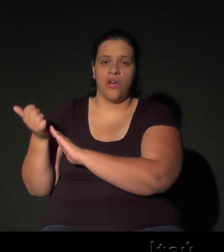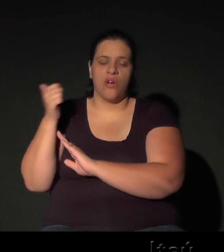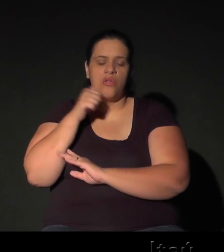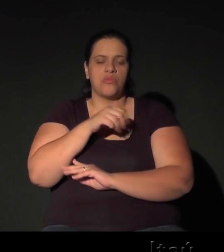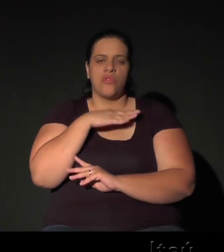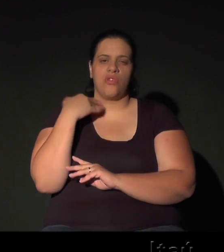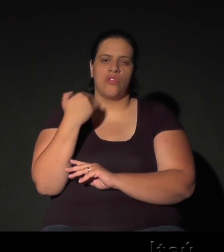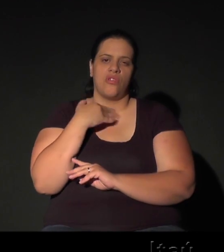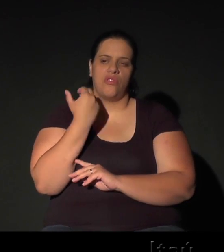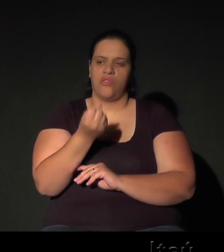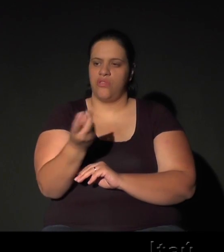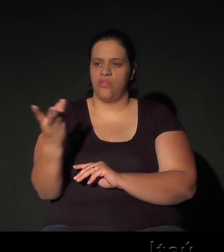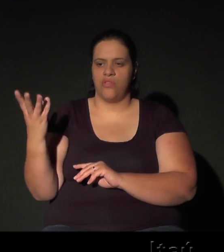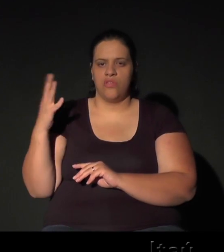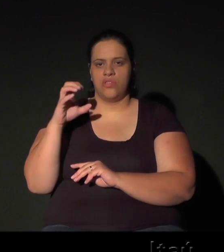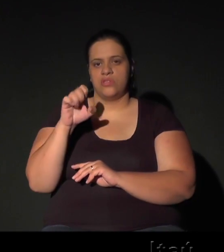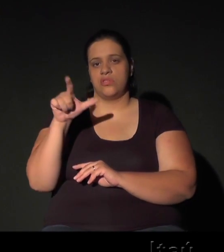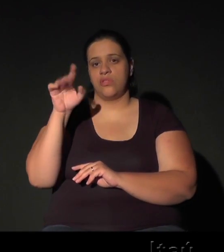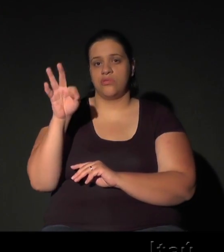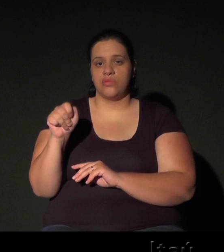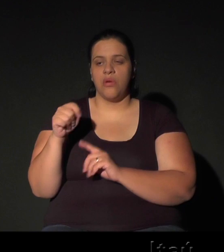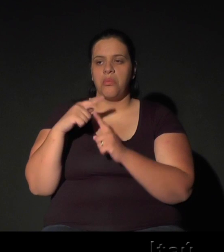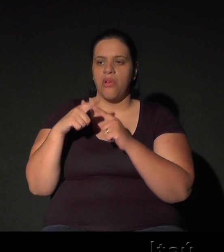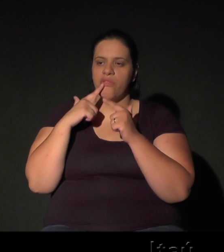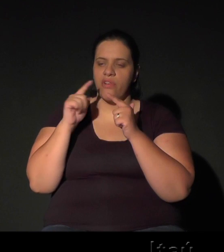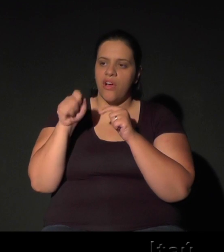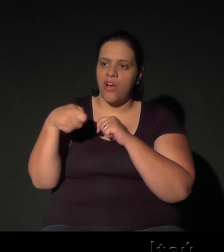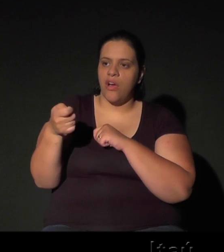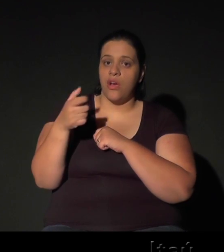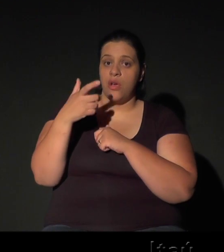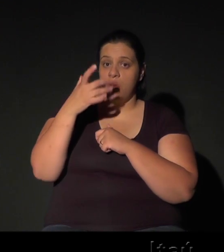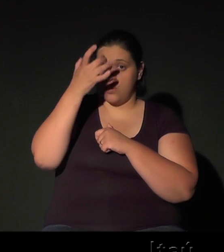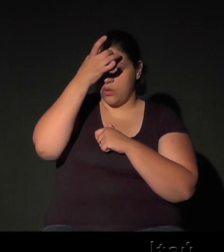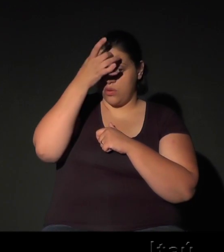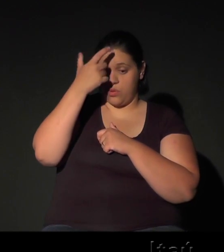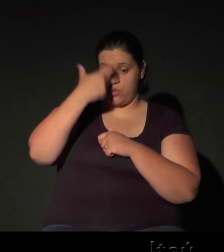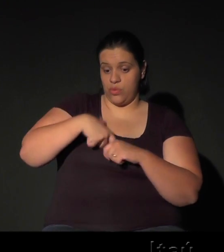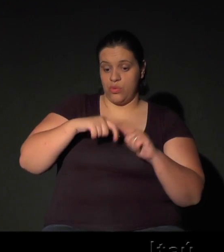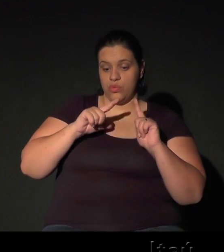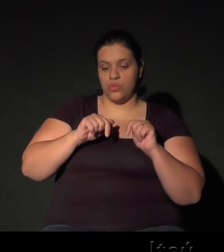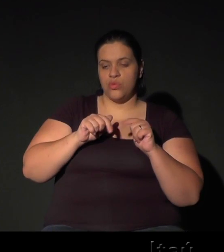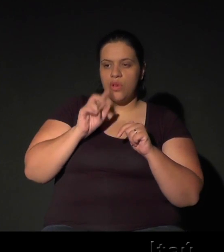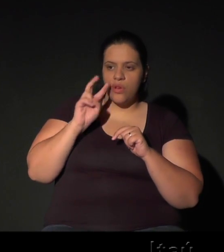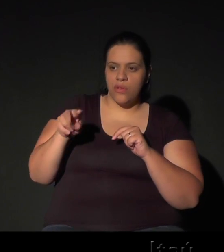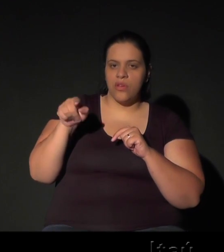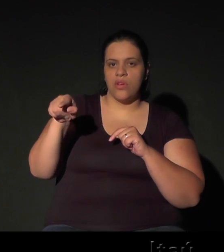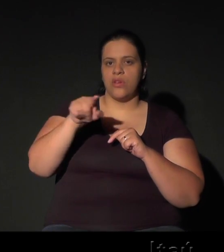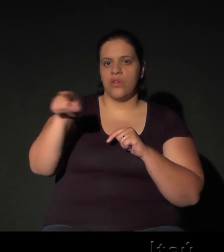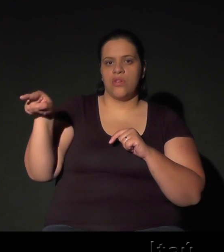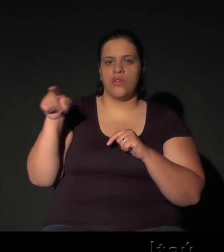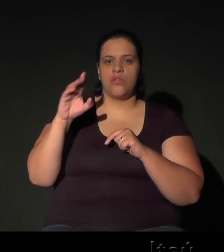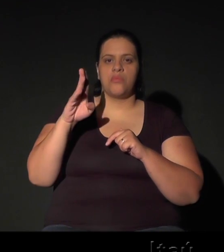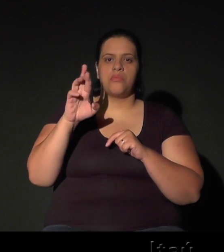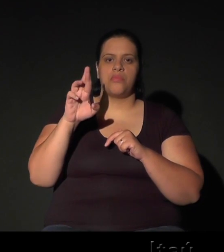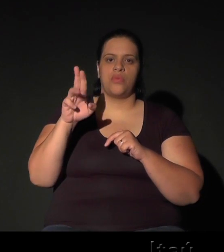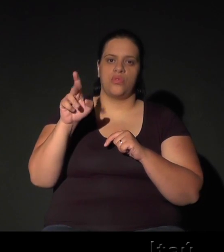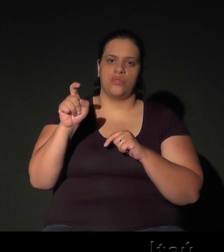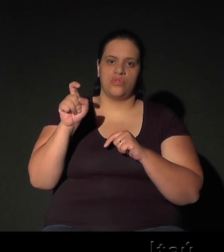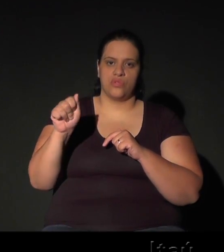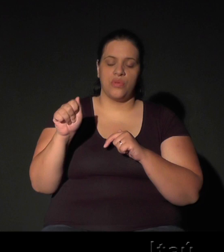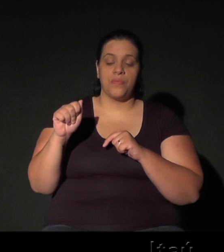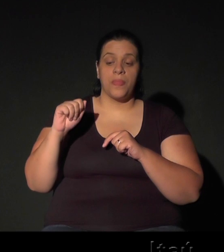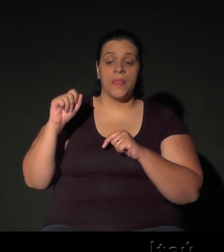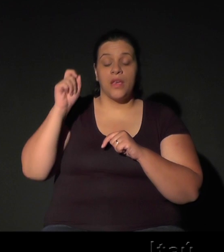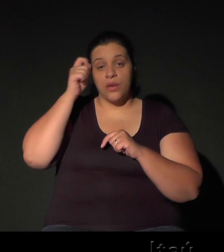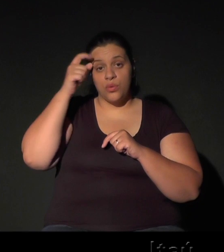mulheres celtas tidas como Bru na na visão judaico cristã patriarcal né E nessa cultura Celta